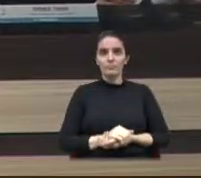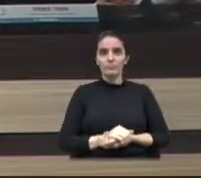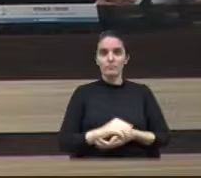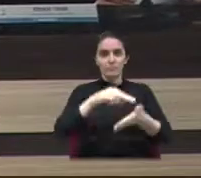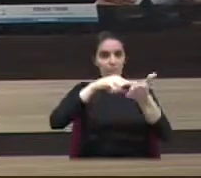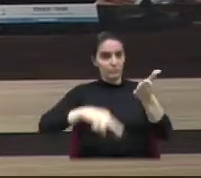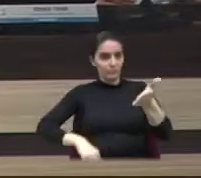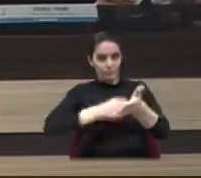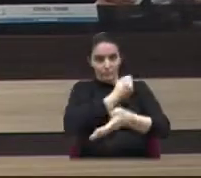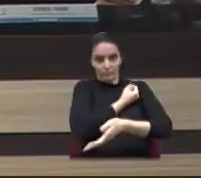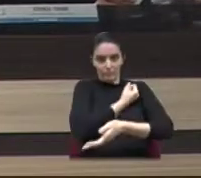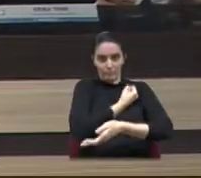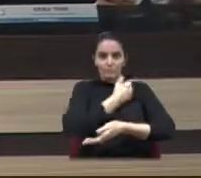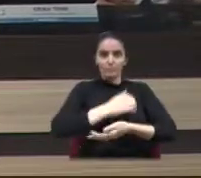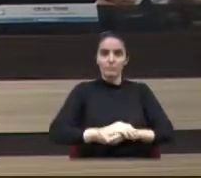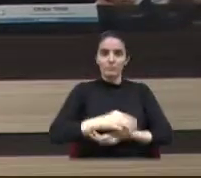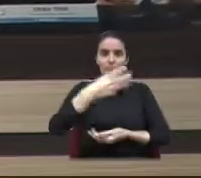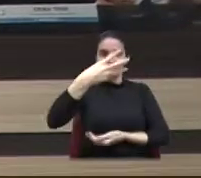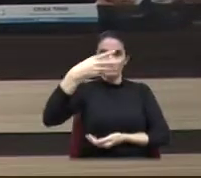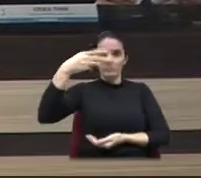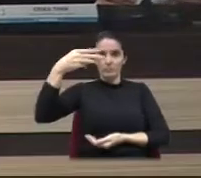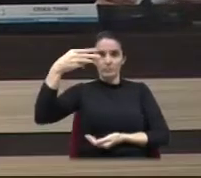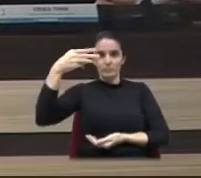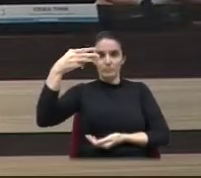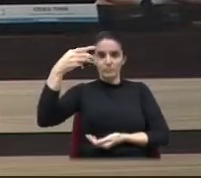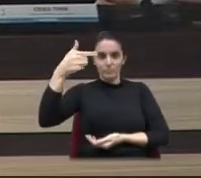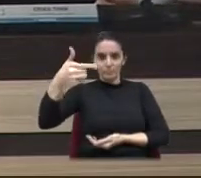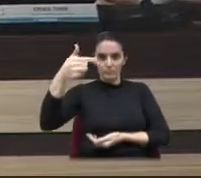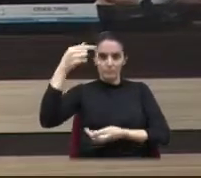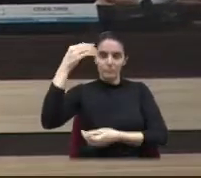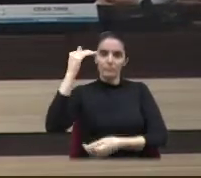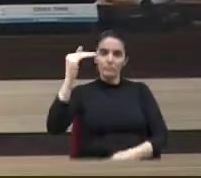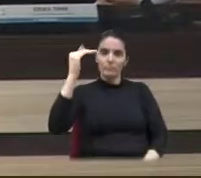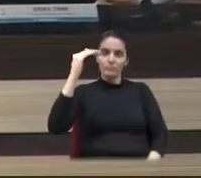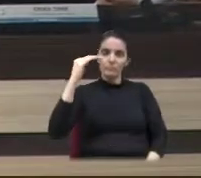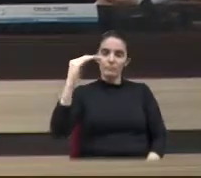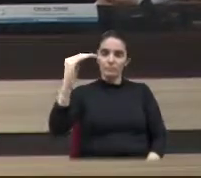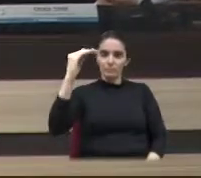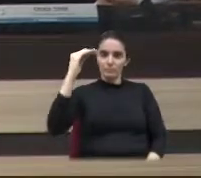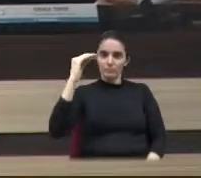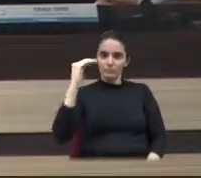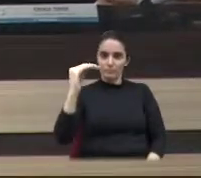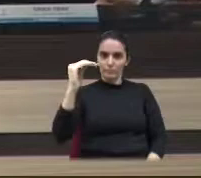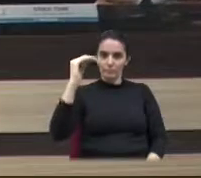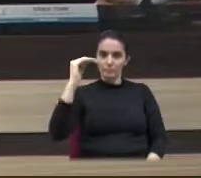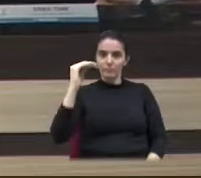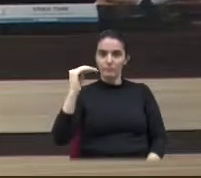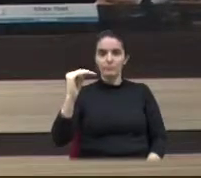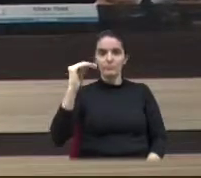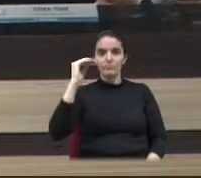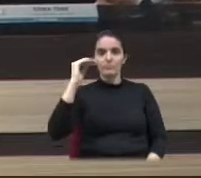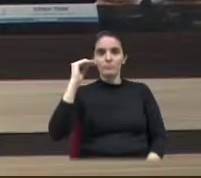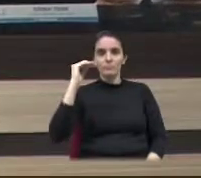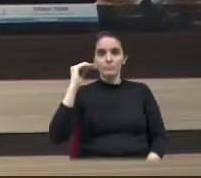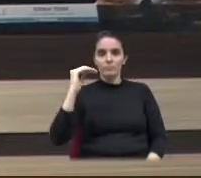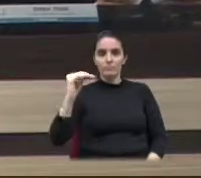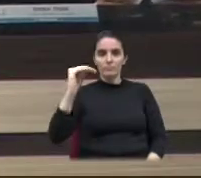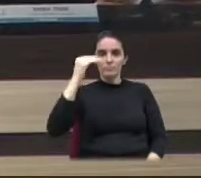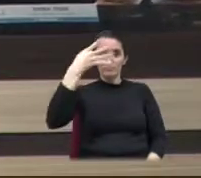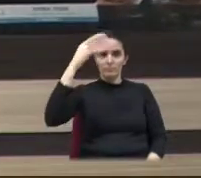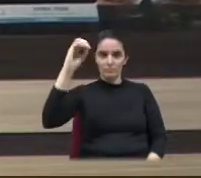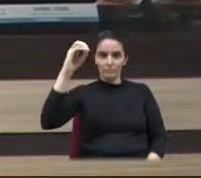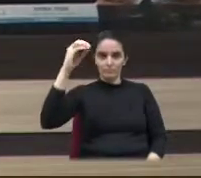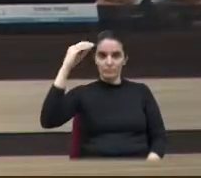Lerei o número das emendas: 32, 33, 34, 35, 36, 37, 38,